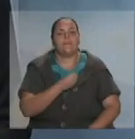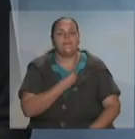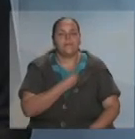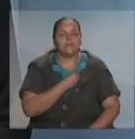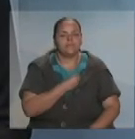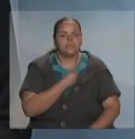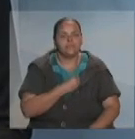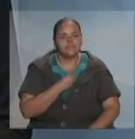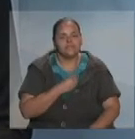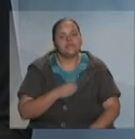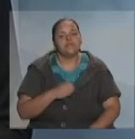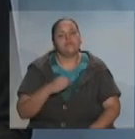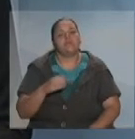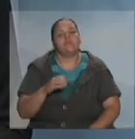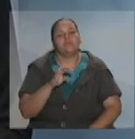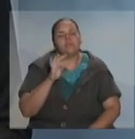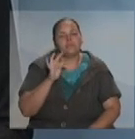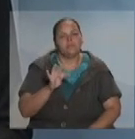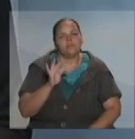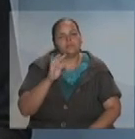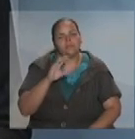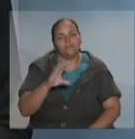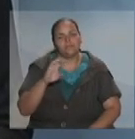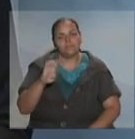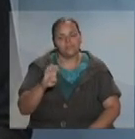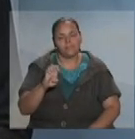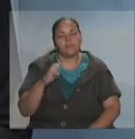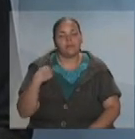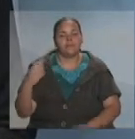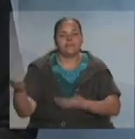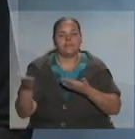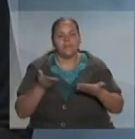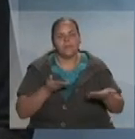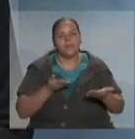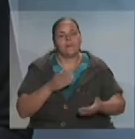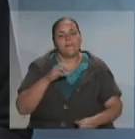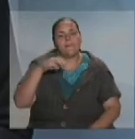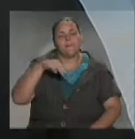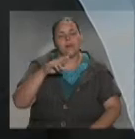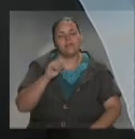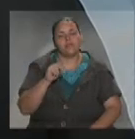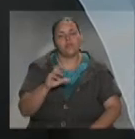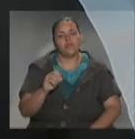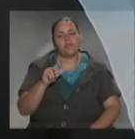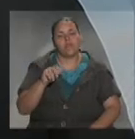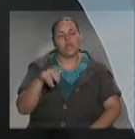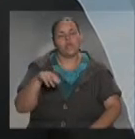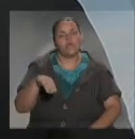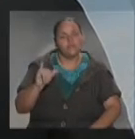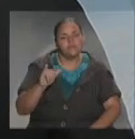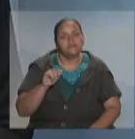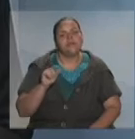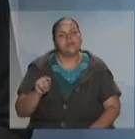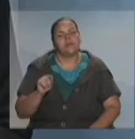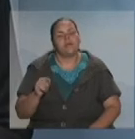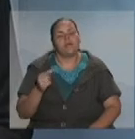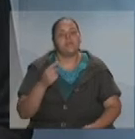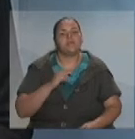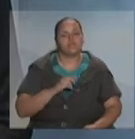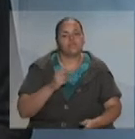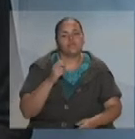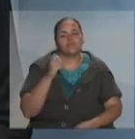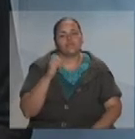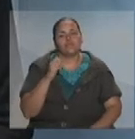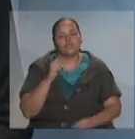com participação do Tribunal de Contas do Estado. Aqui no estúdio, recebemos Marcelo Leone, coordenador do Comitê de